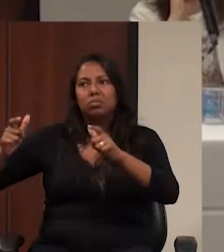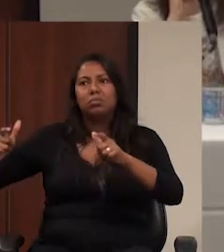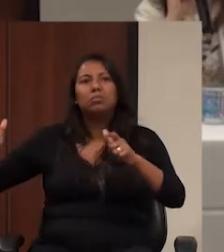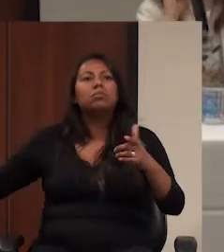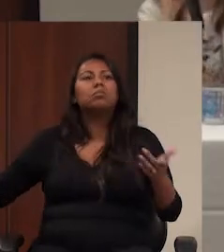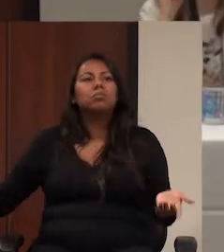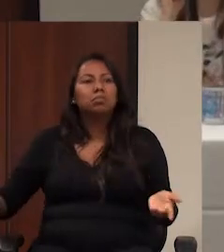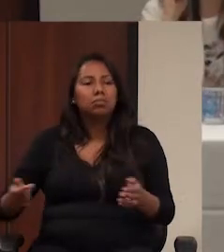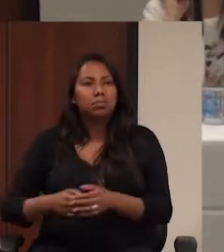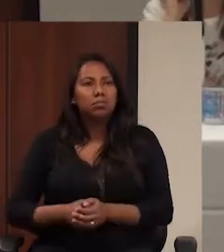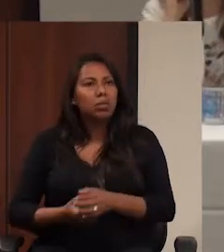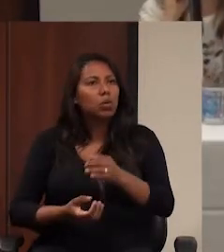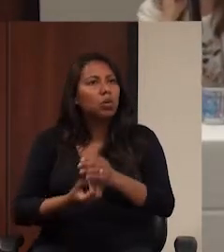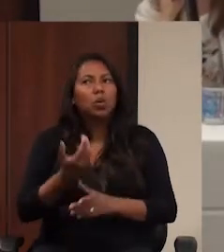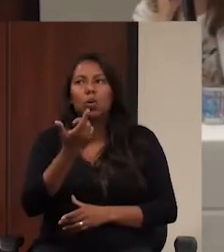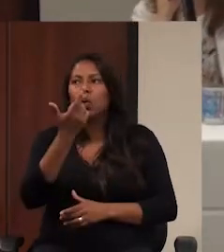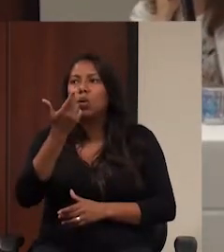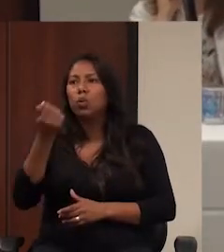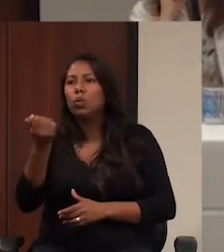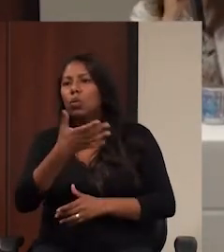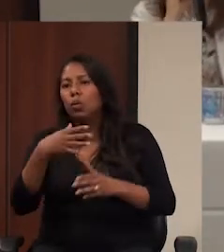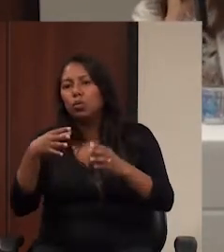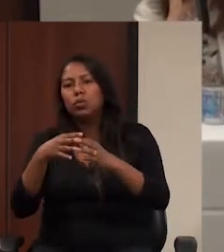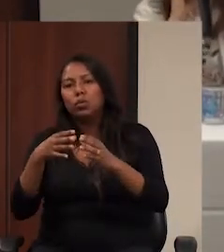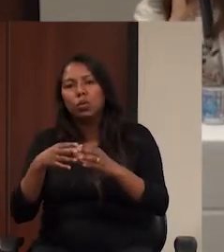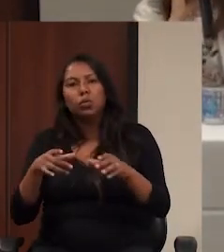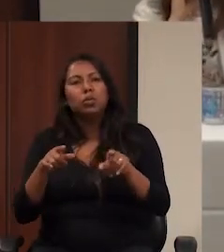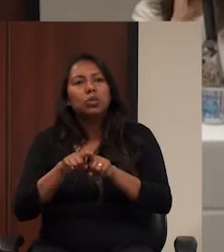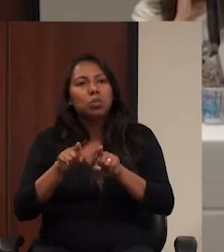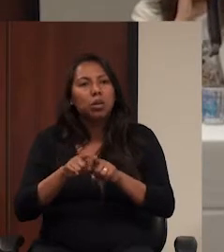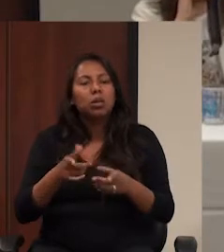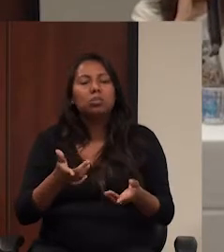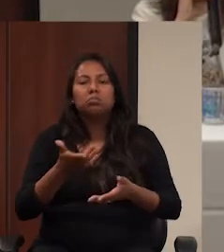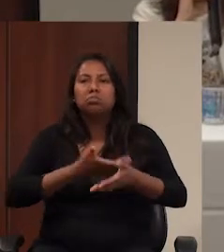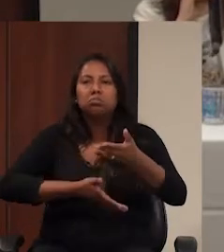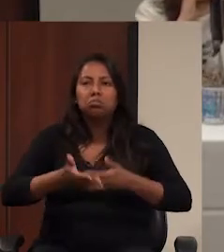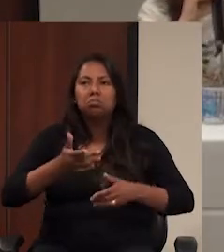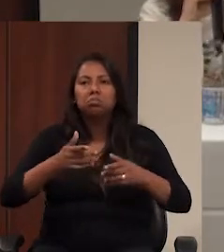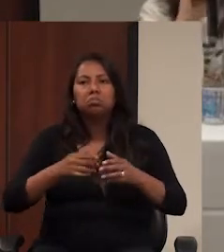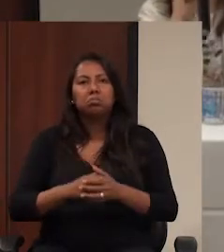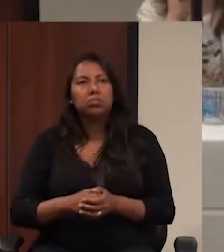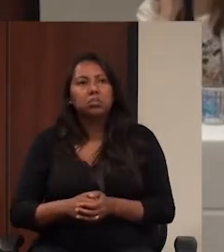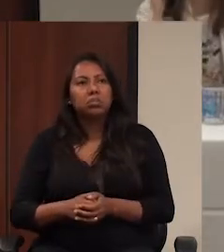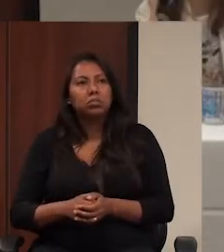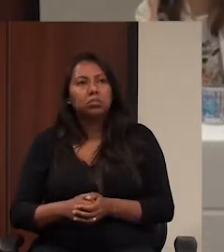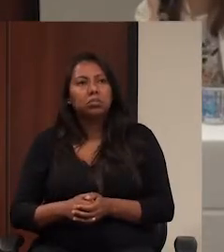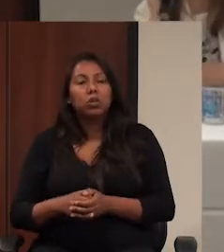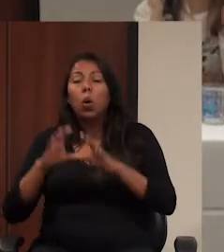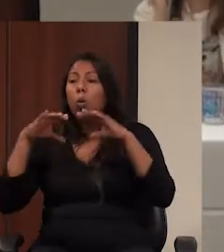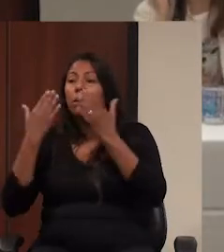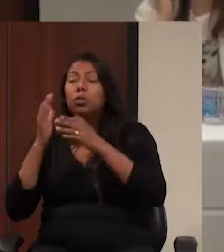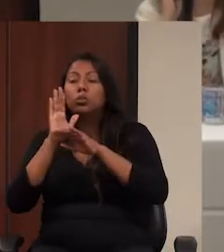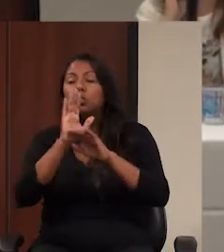Defensoria, houve o surgimento de novas redes de apoio. Aumento do envolvimento também da própria comunidade. Então, esse